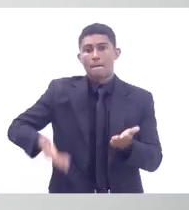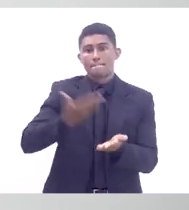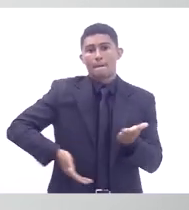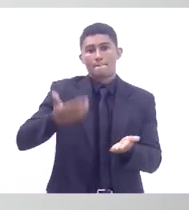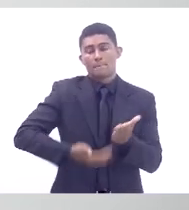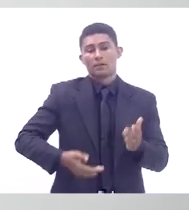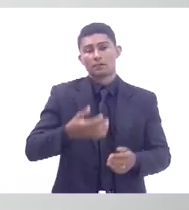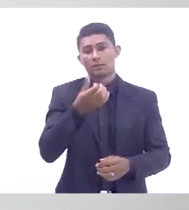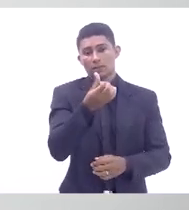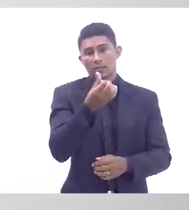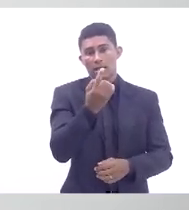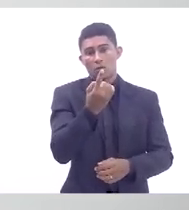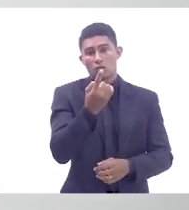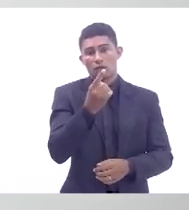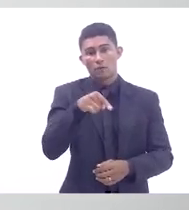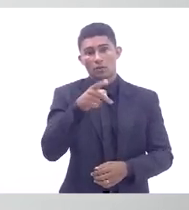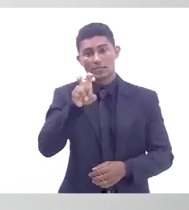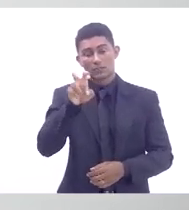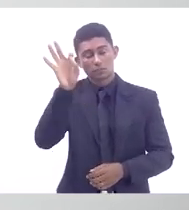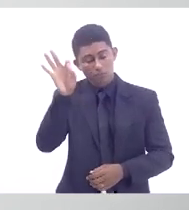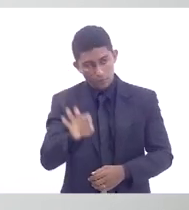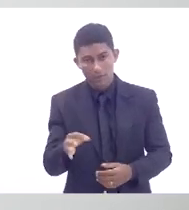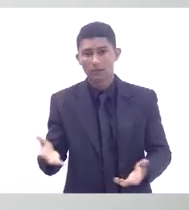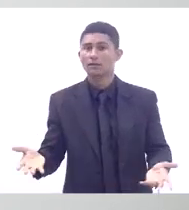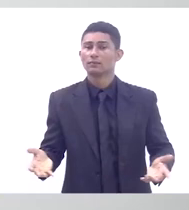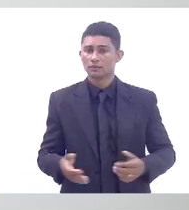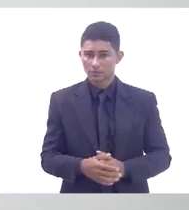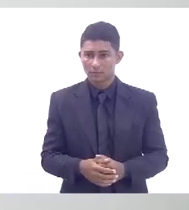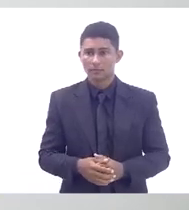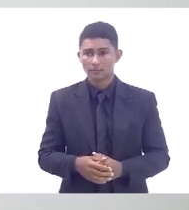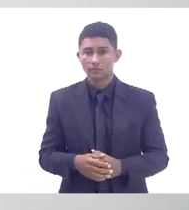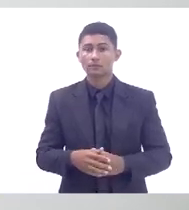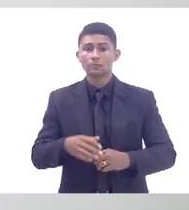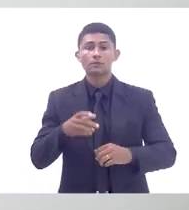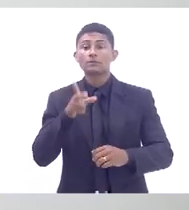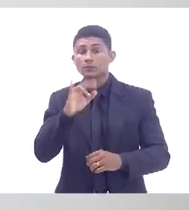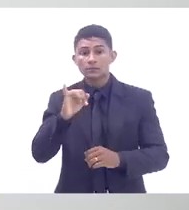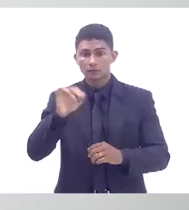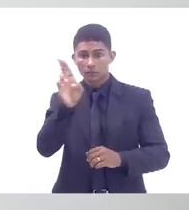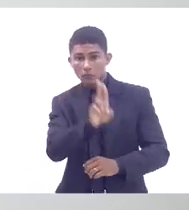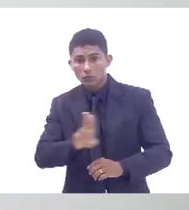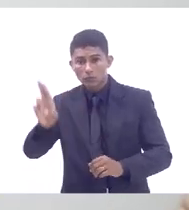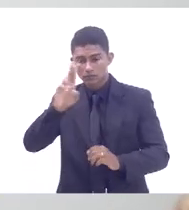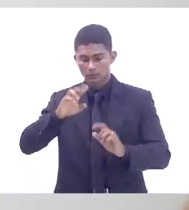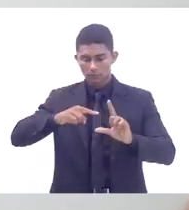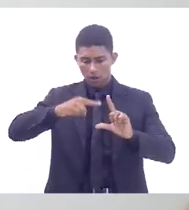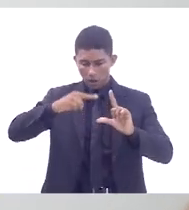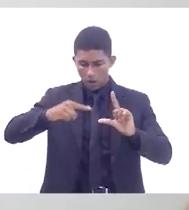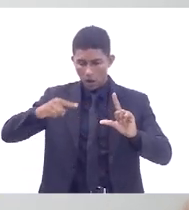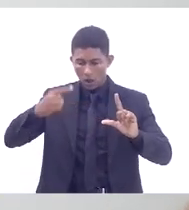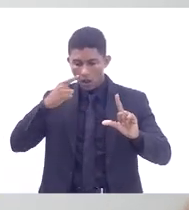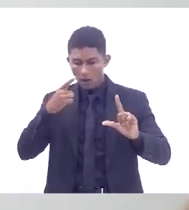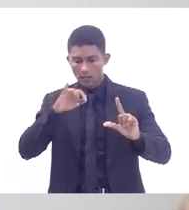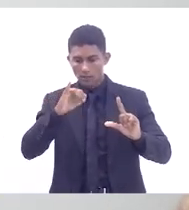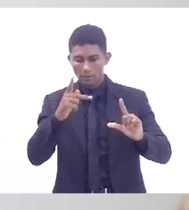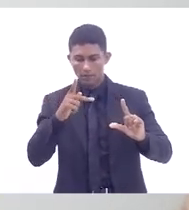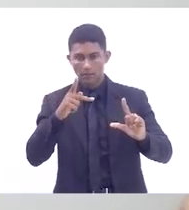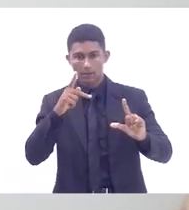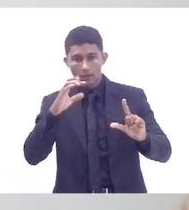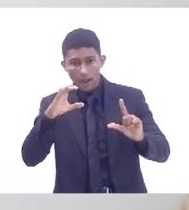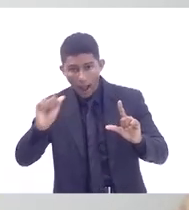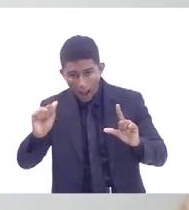61,25 por cento quando utilizado o índice é e PC é